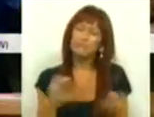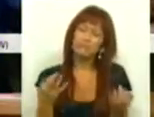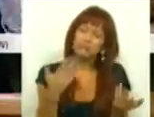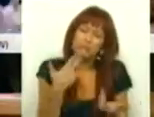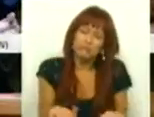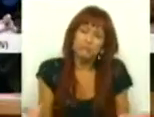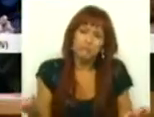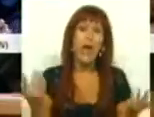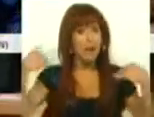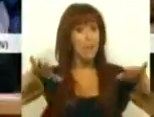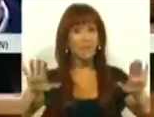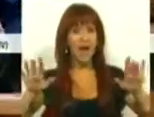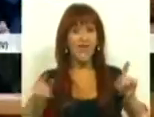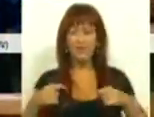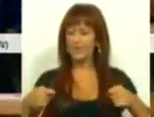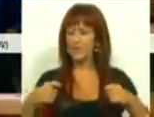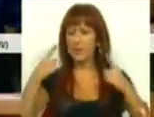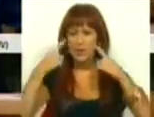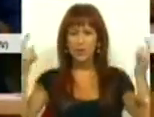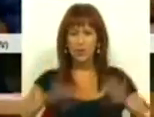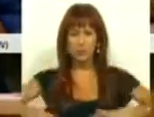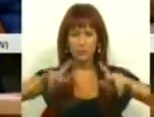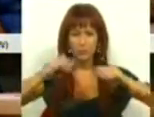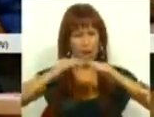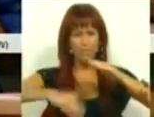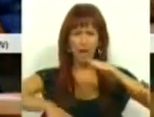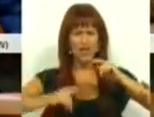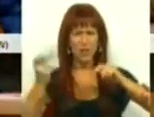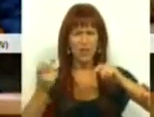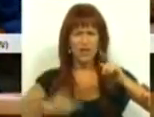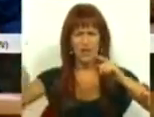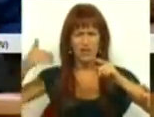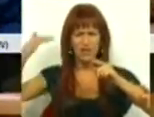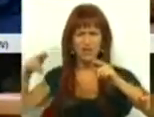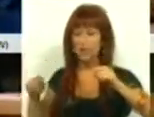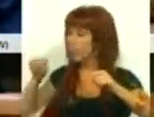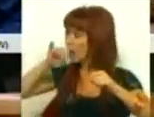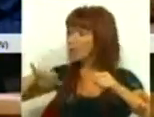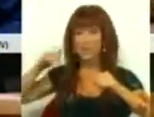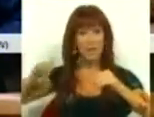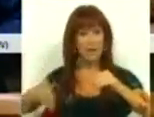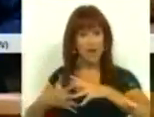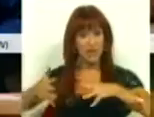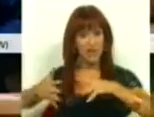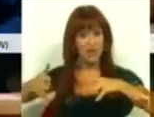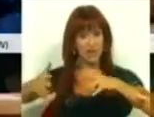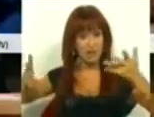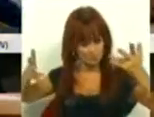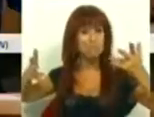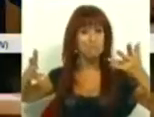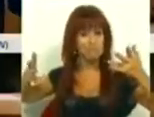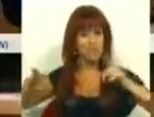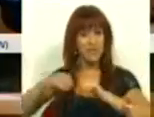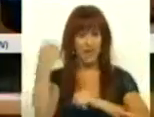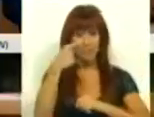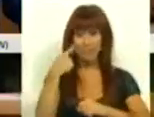reconheça-se. Mesmo assim, a despesa pública evoluiu bem abaixo dos anos anteriores, num ambiente já de baixo crescimento. E,